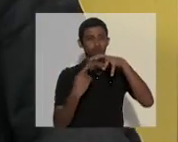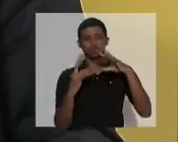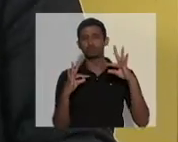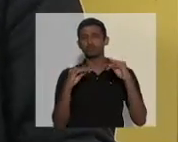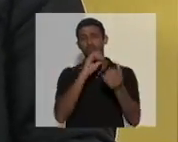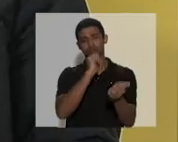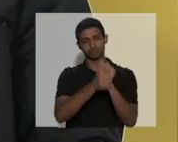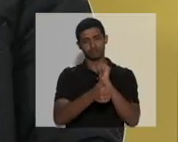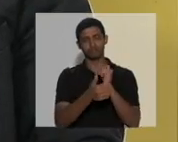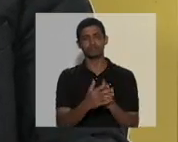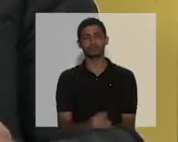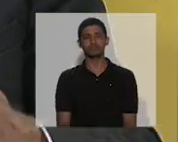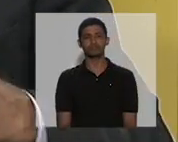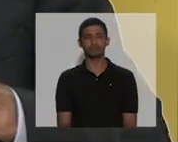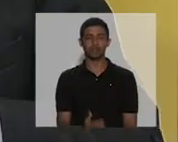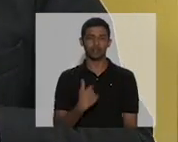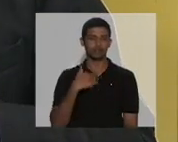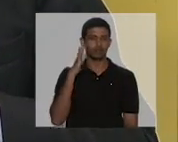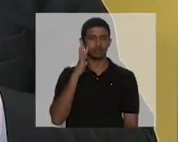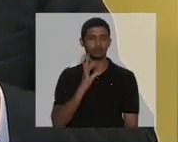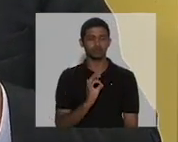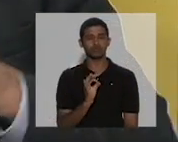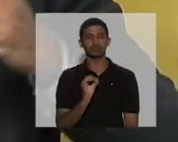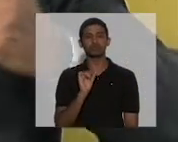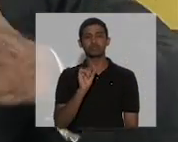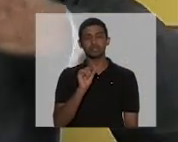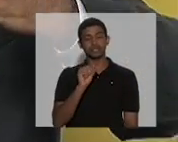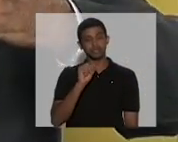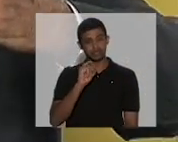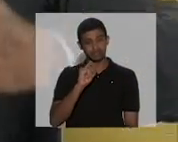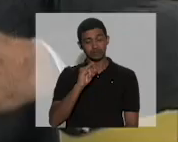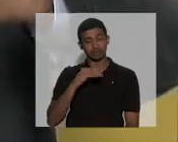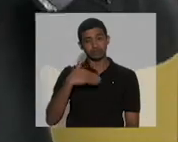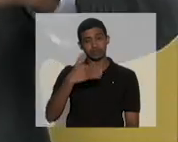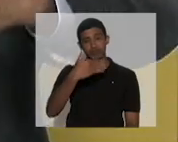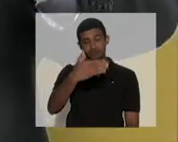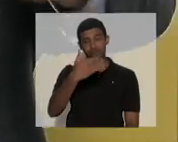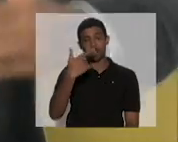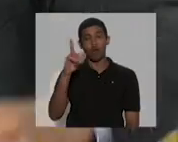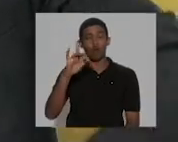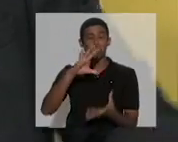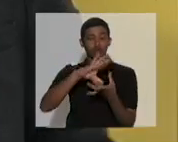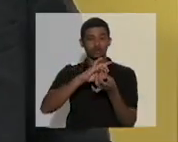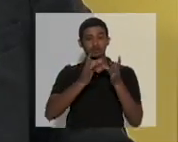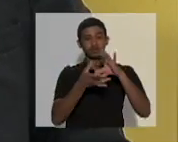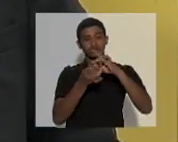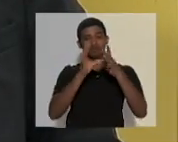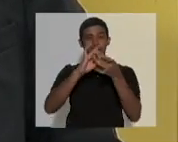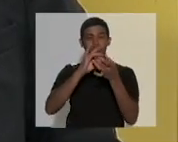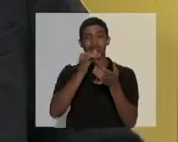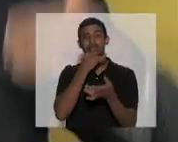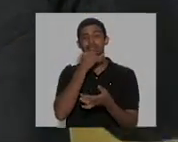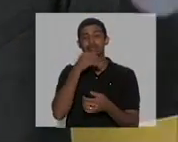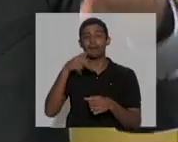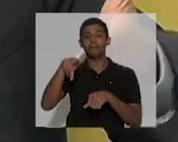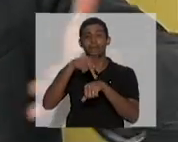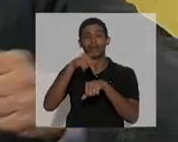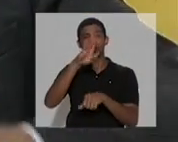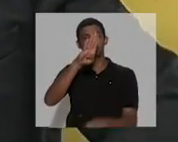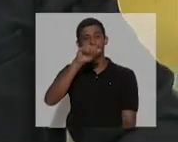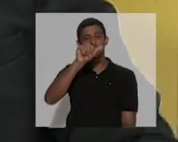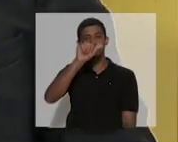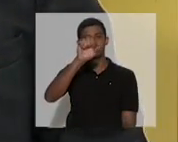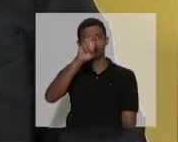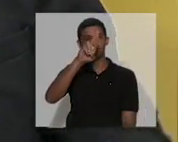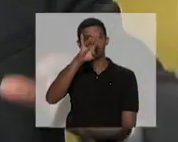modalidades esportivas. Eu não sei se quando a Olimpíada aconteceu, por exemplo, em